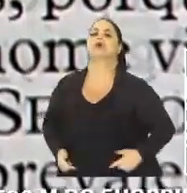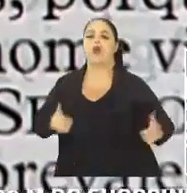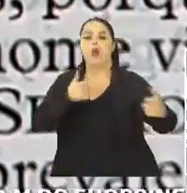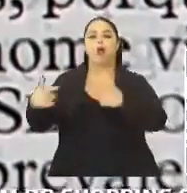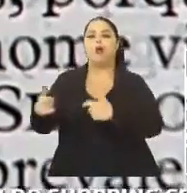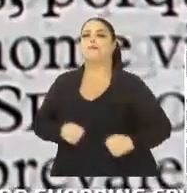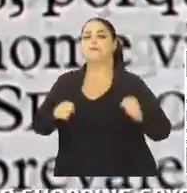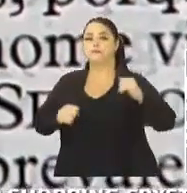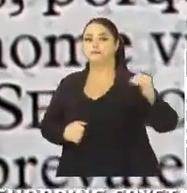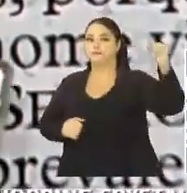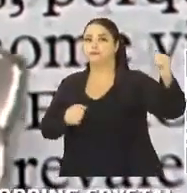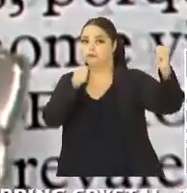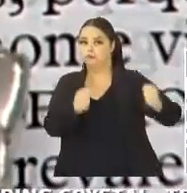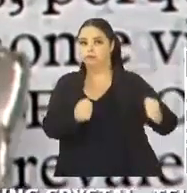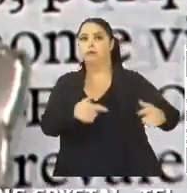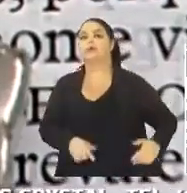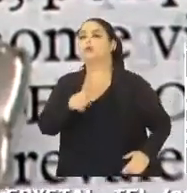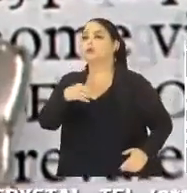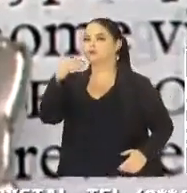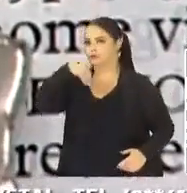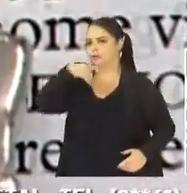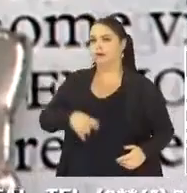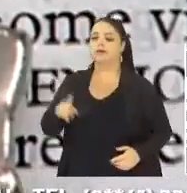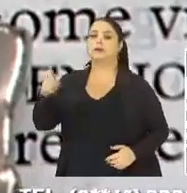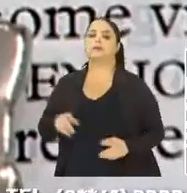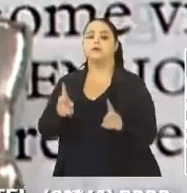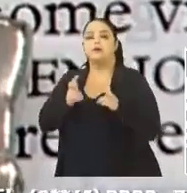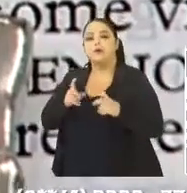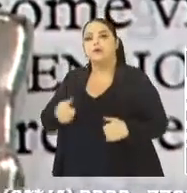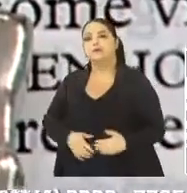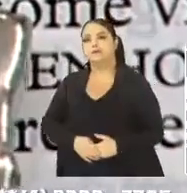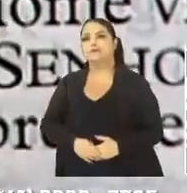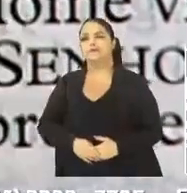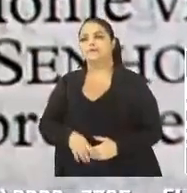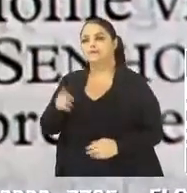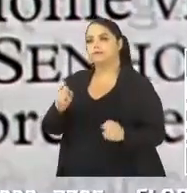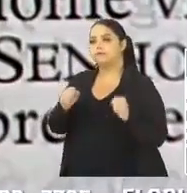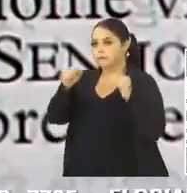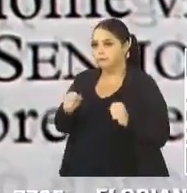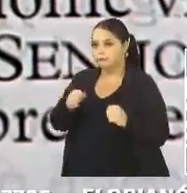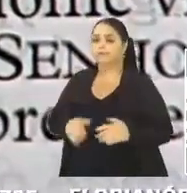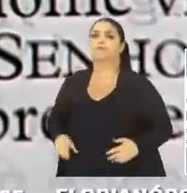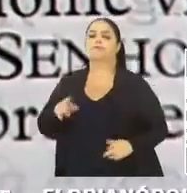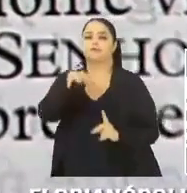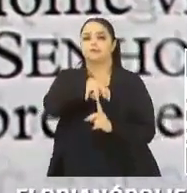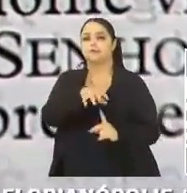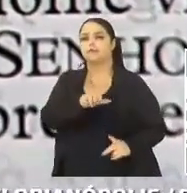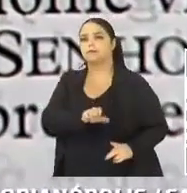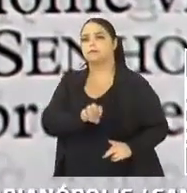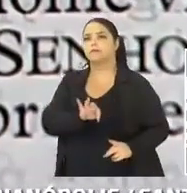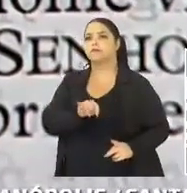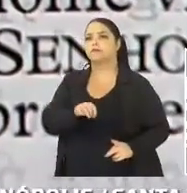entre o poderoso e o fraco. O poderoso, o rei etíope, Zerá,